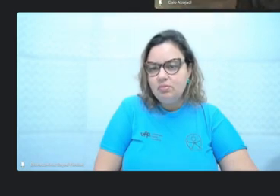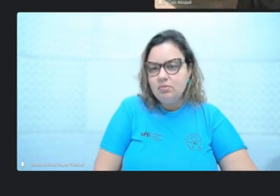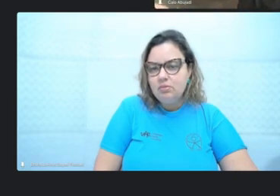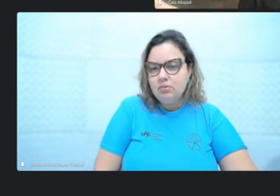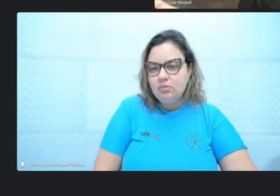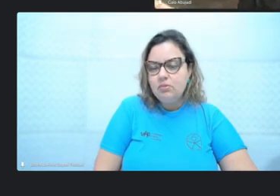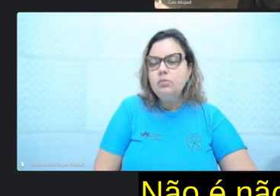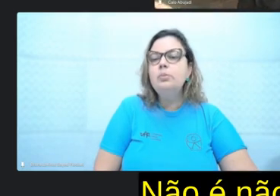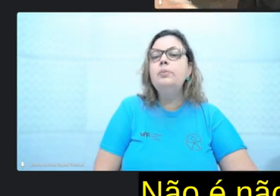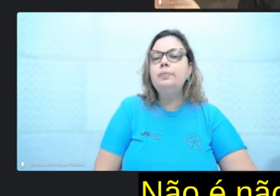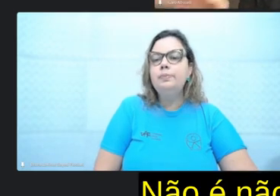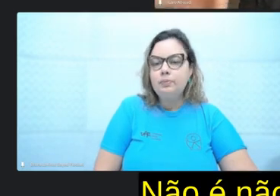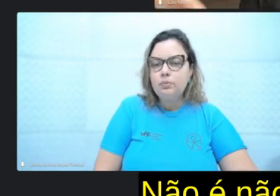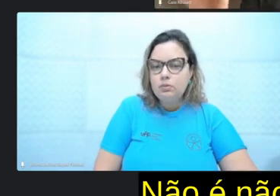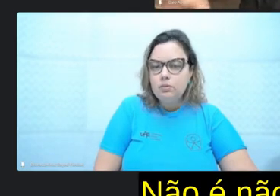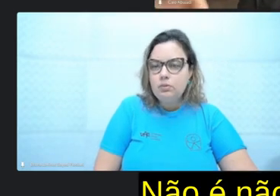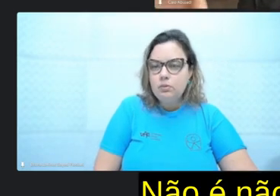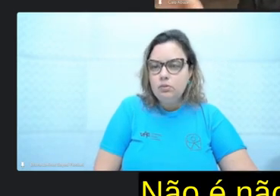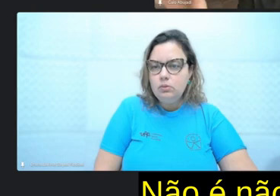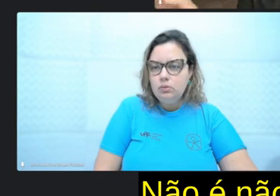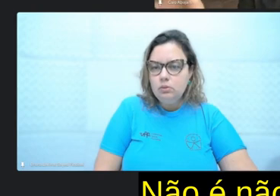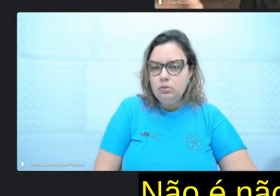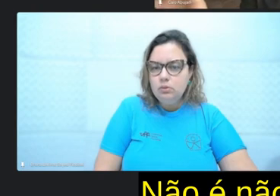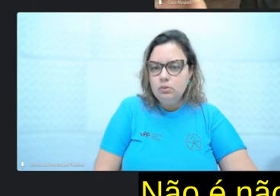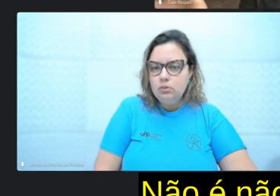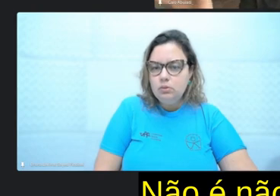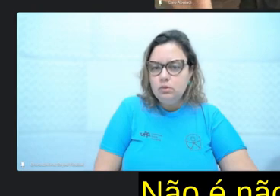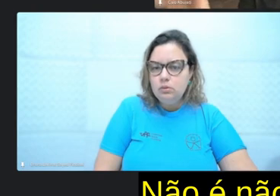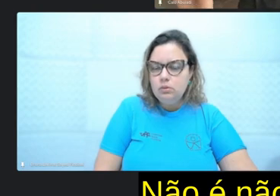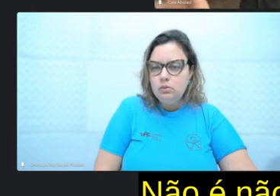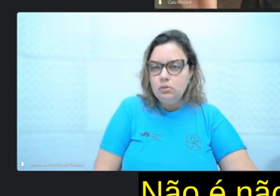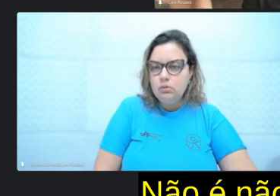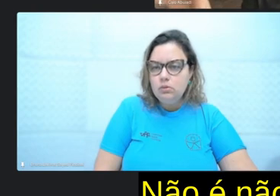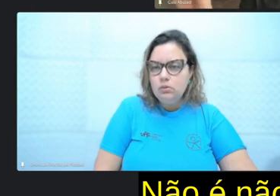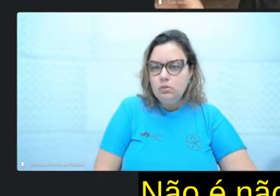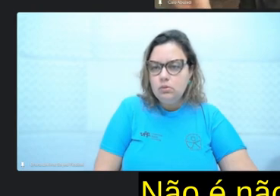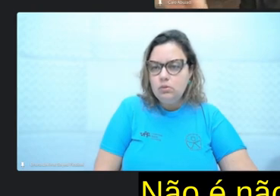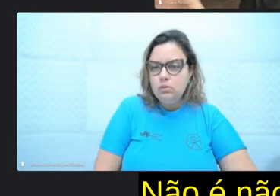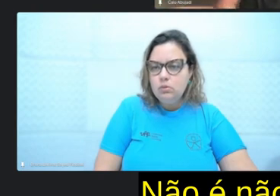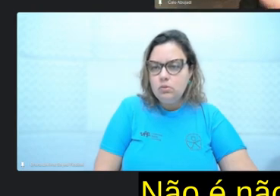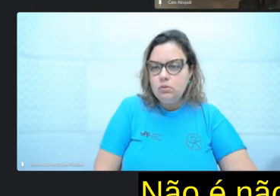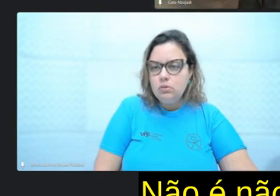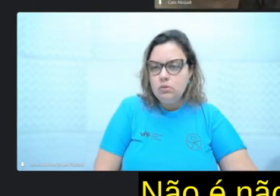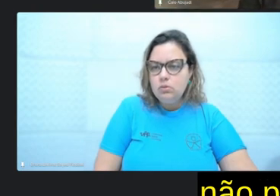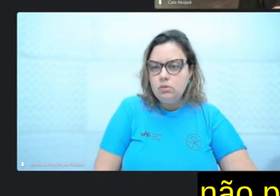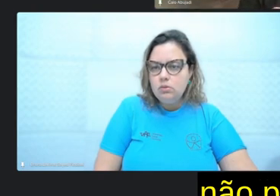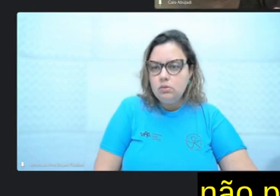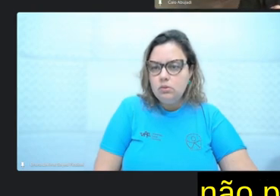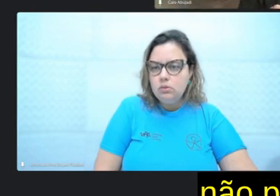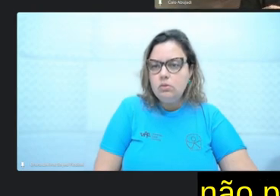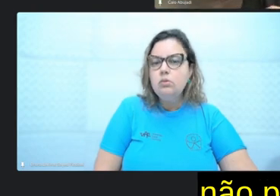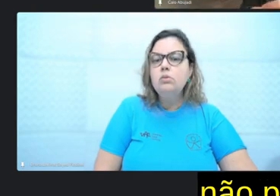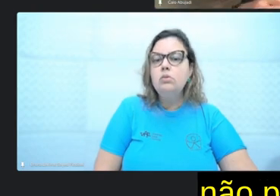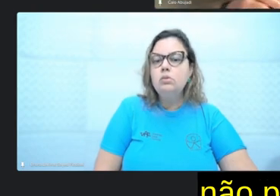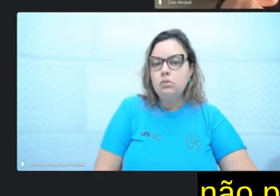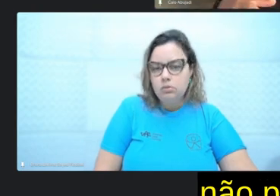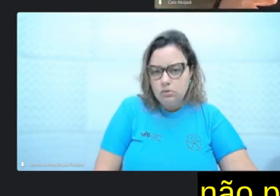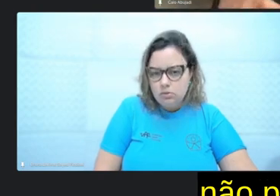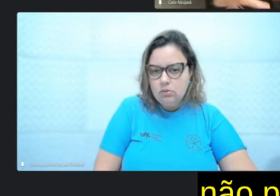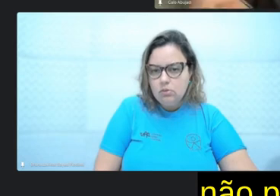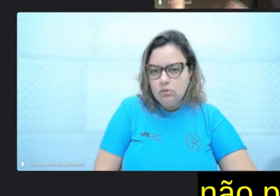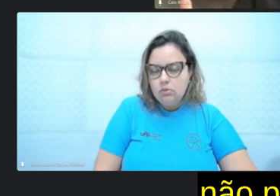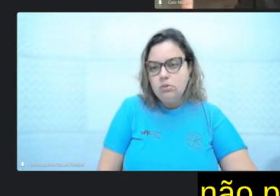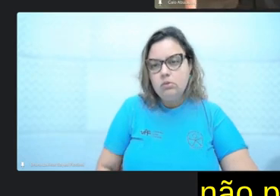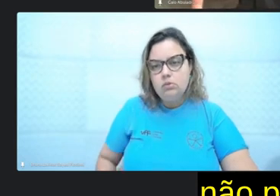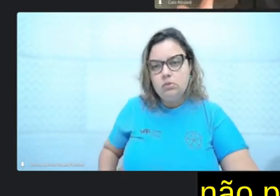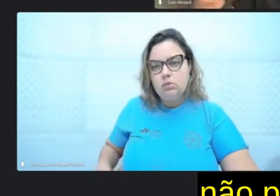do diagnóstico. Então, não é, não vou dar diagnóstico porque eu estou preocupado com o estigma da sociedade. Não pode fazer isso, porque